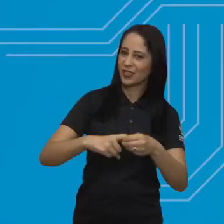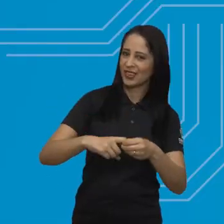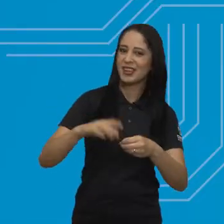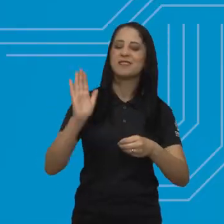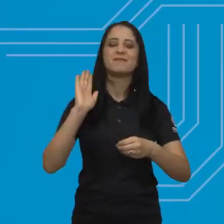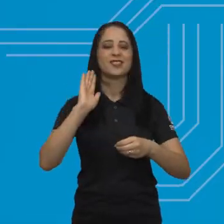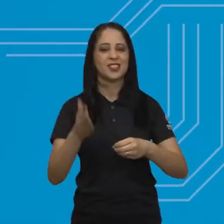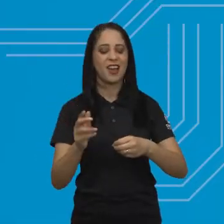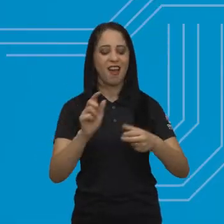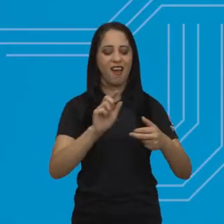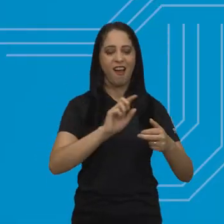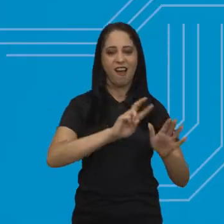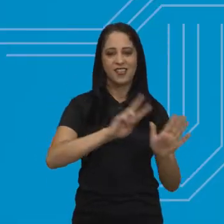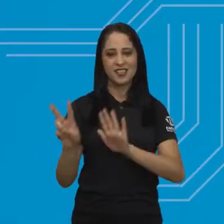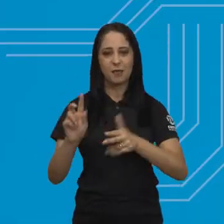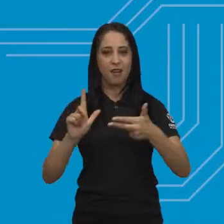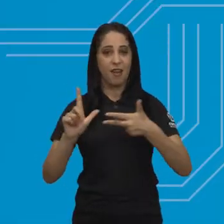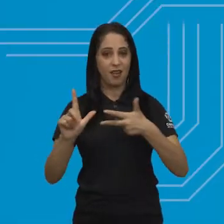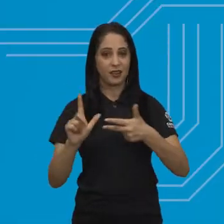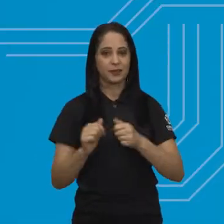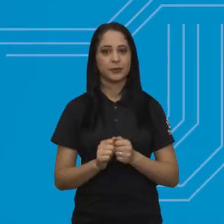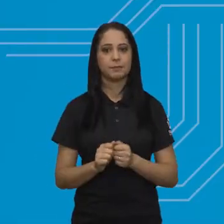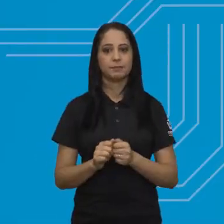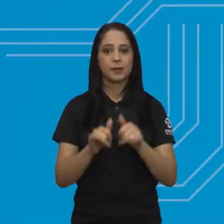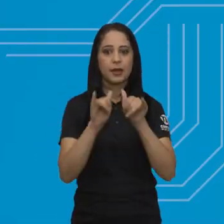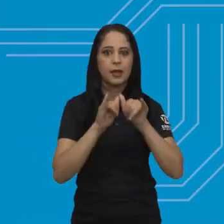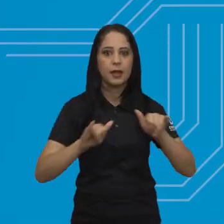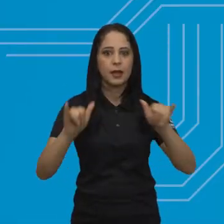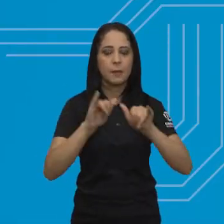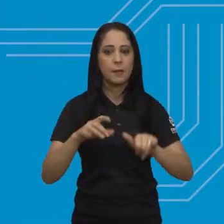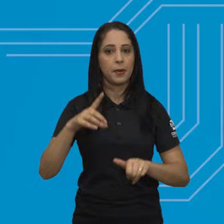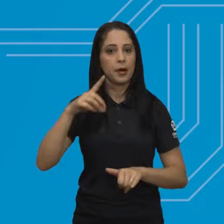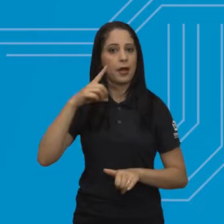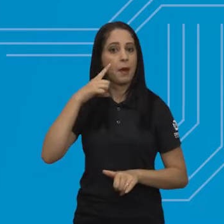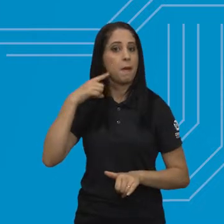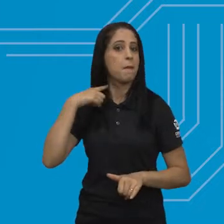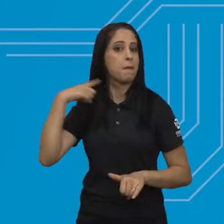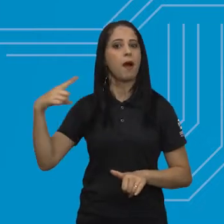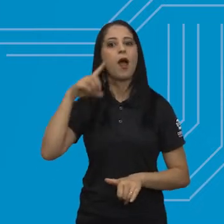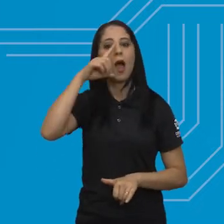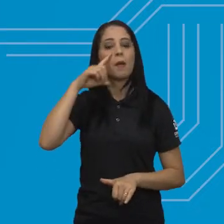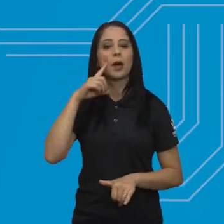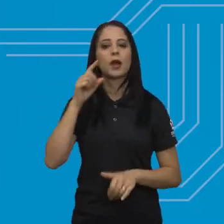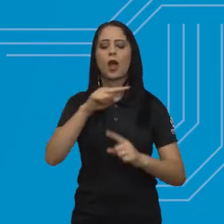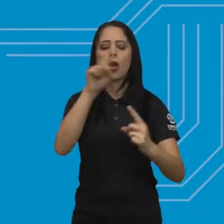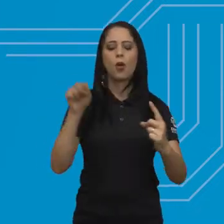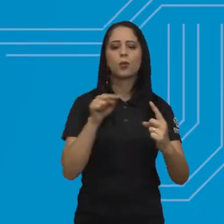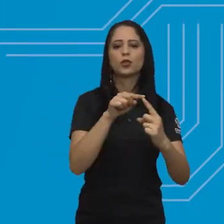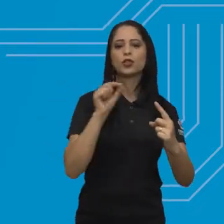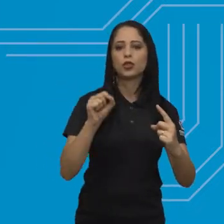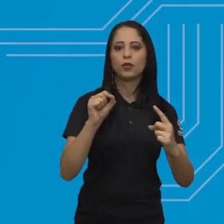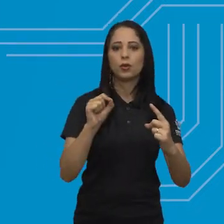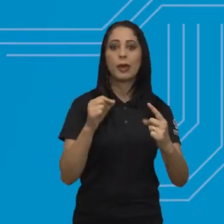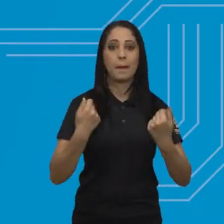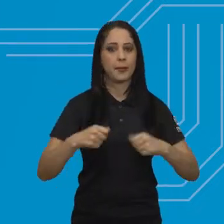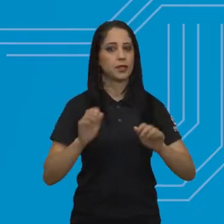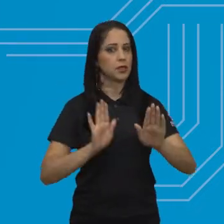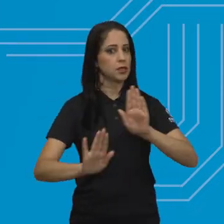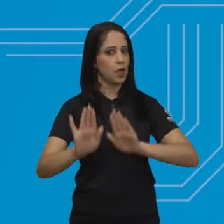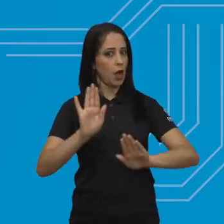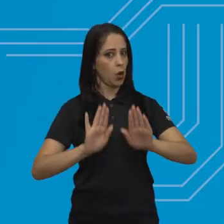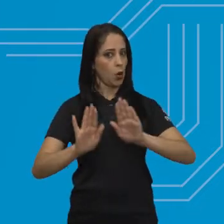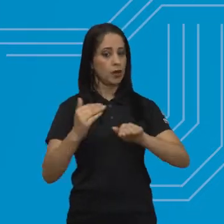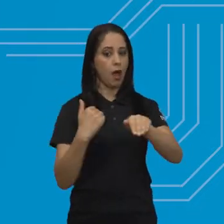o e voltamos com semana Legislativa a campanha Maio Amarelo surgiu com o objetivo de alertar a população sobre os cuidados